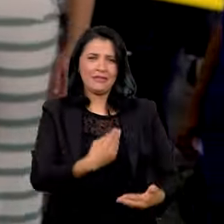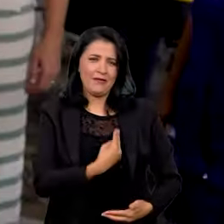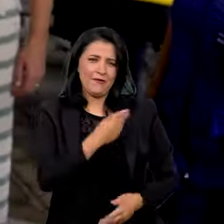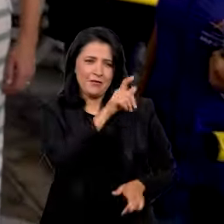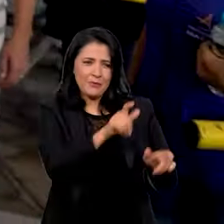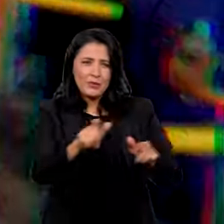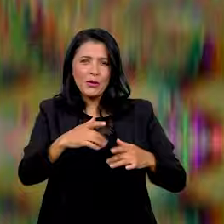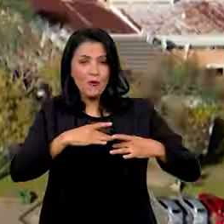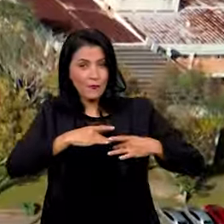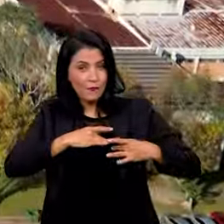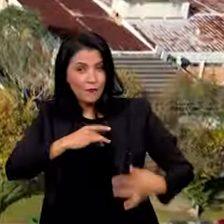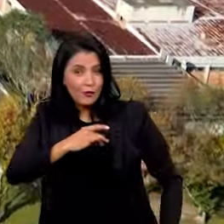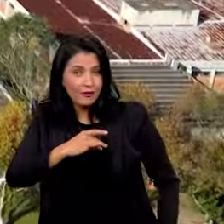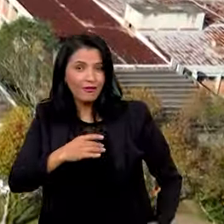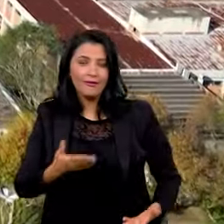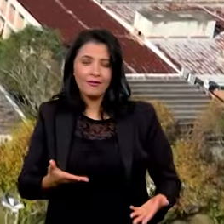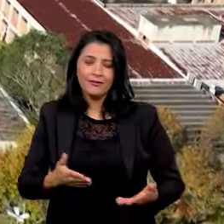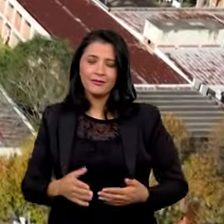desses